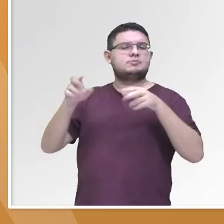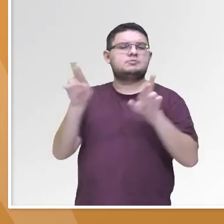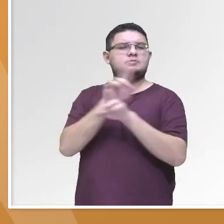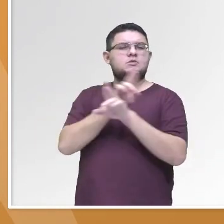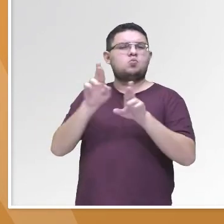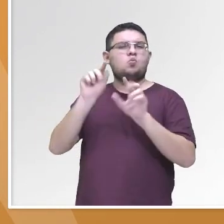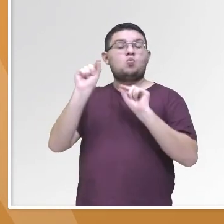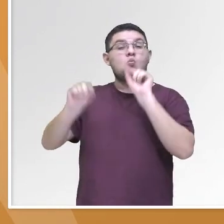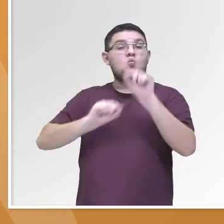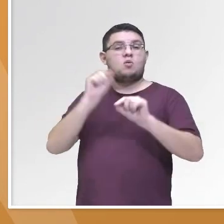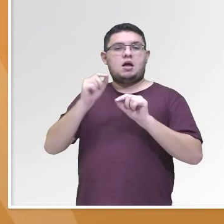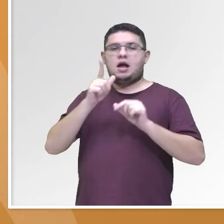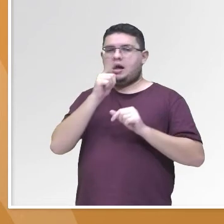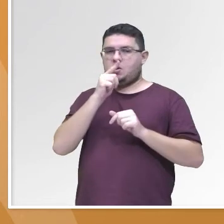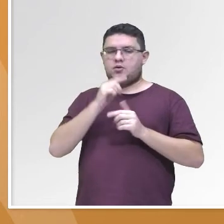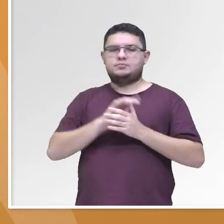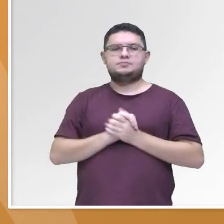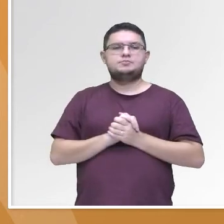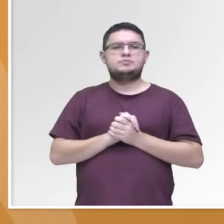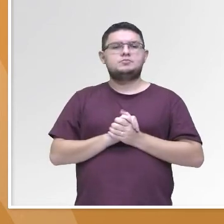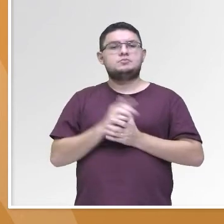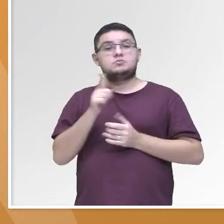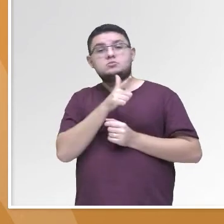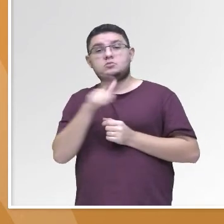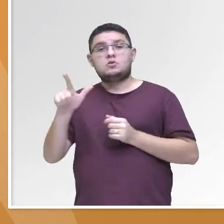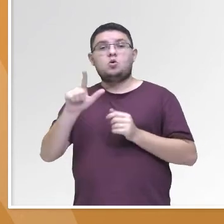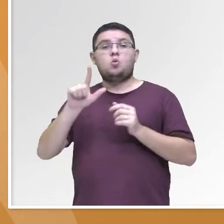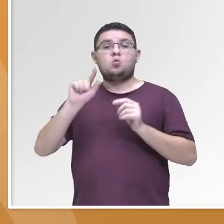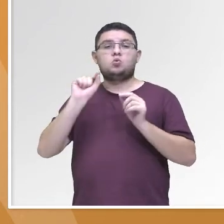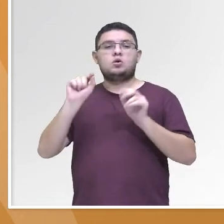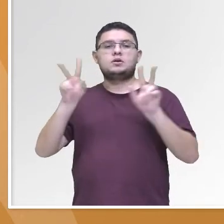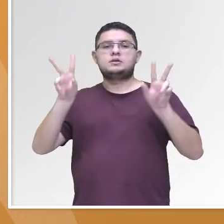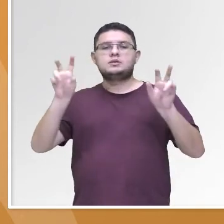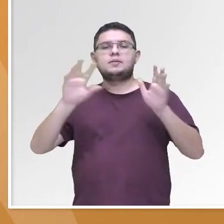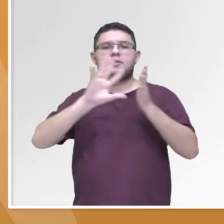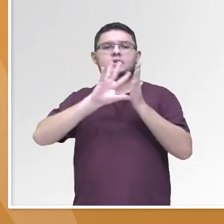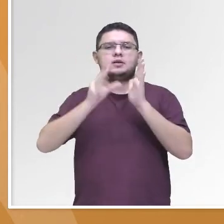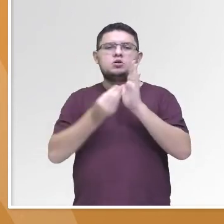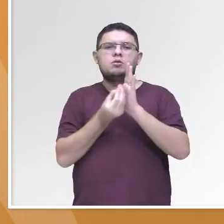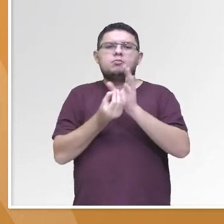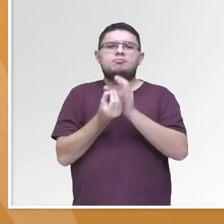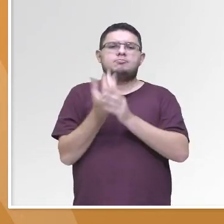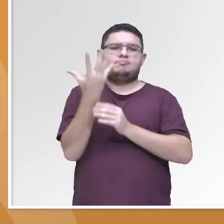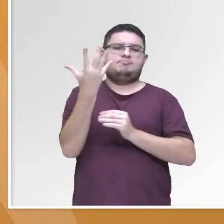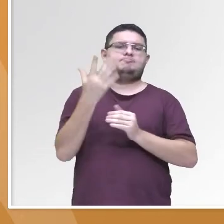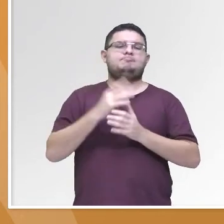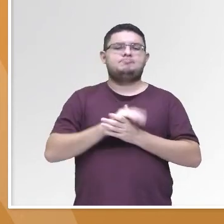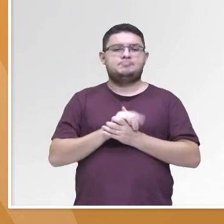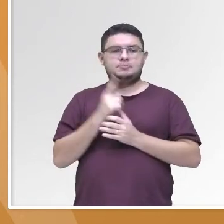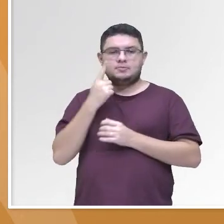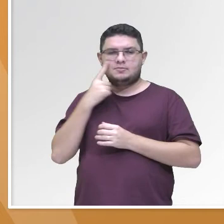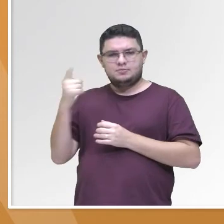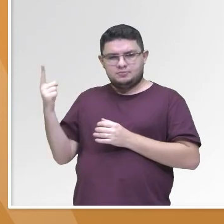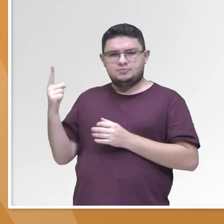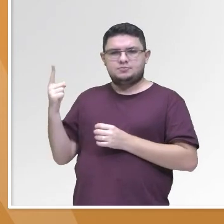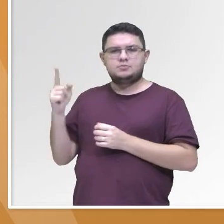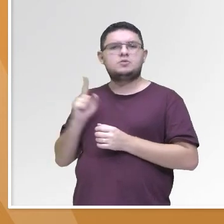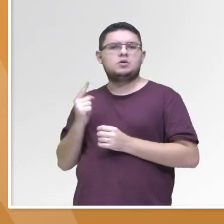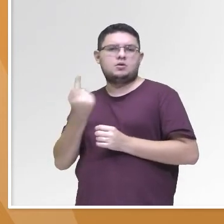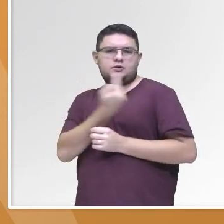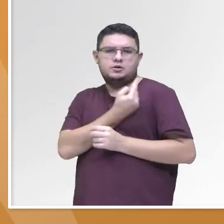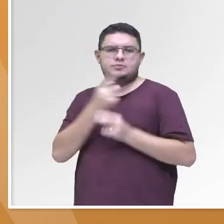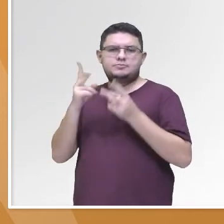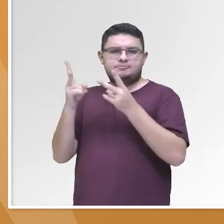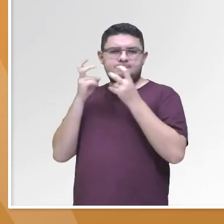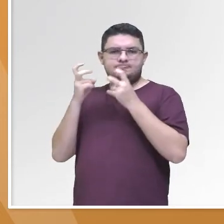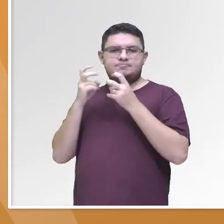água. Aí nós temos o desenvolvimento sustentável, né? Então a gente vai observar aí o que é o desenvolvimento sustentável,